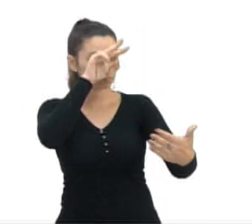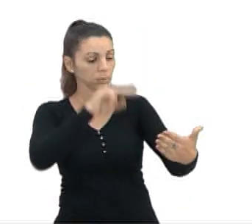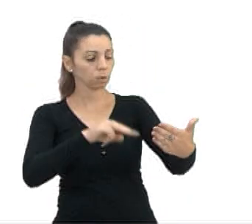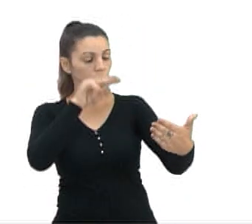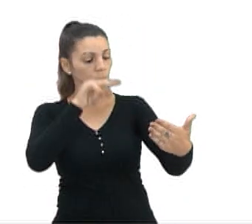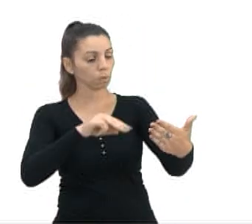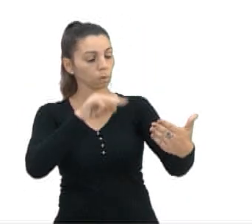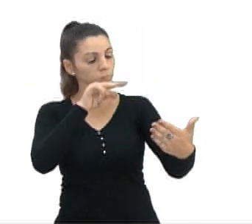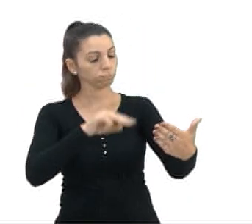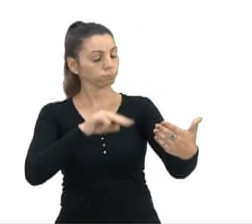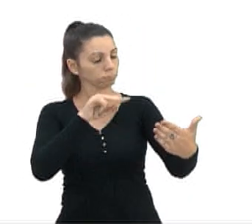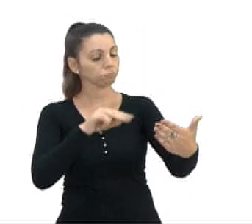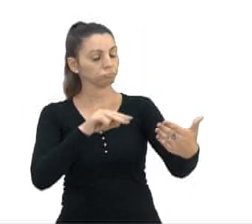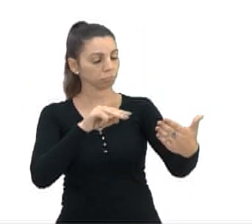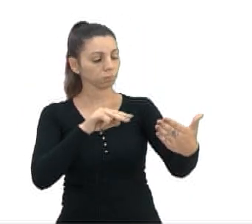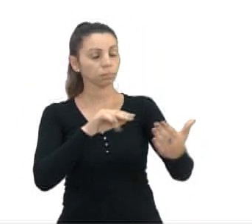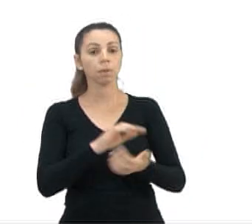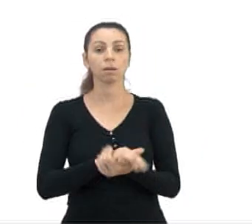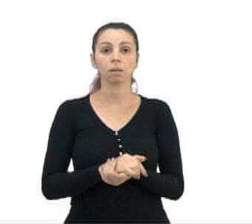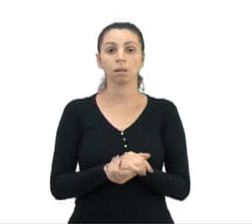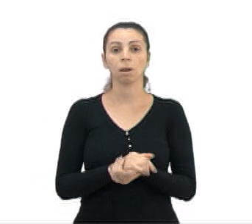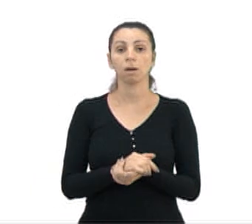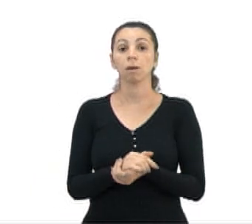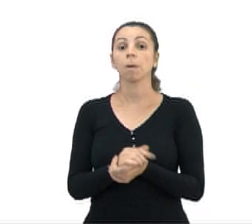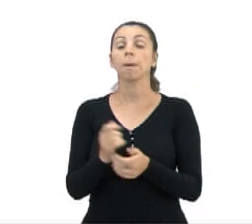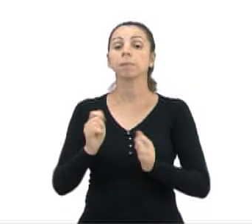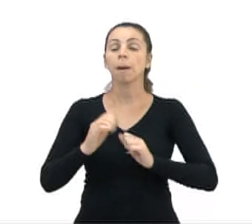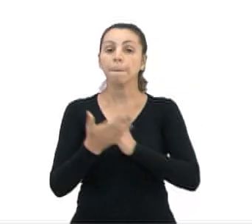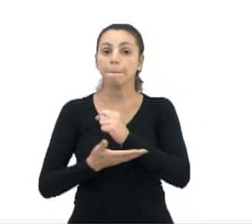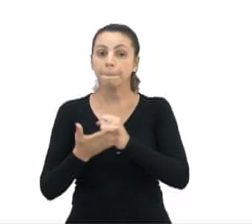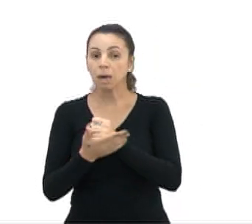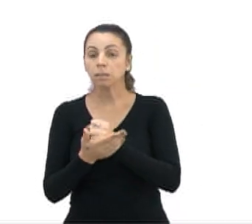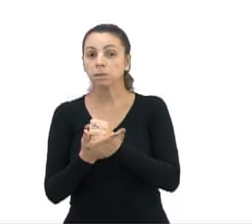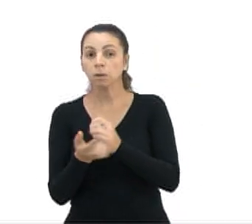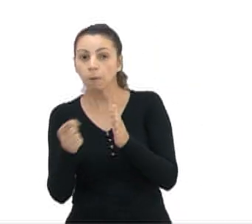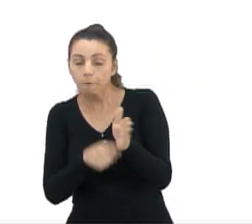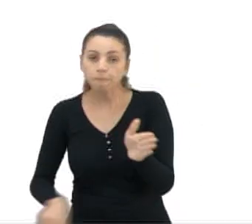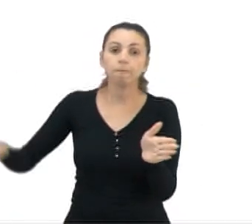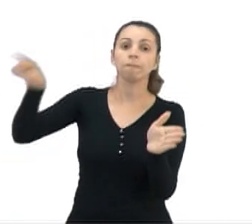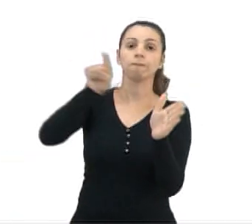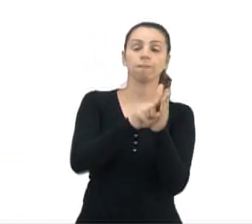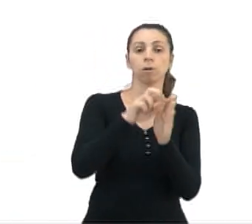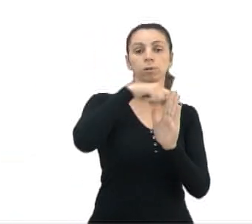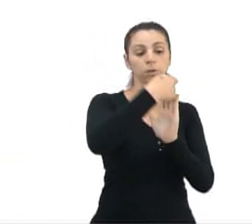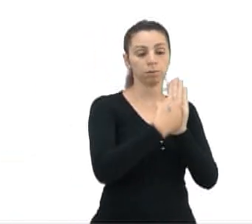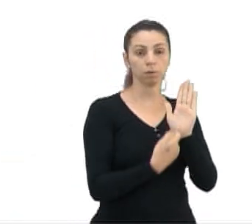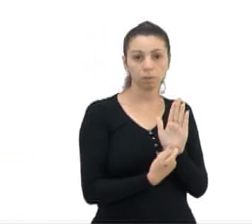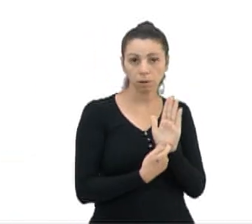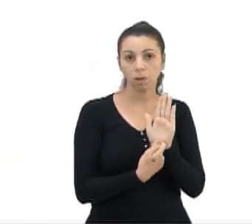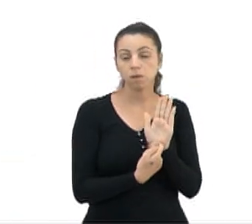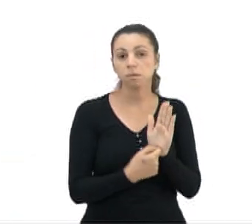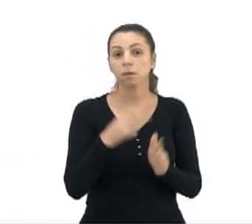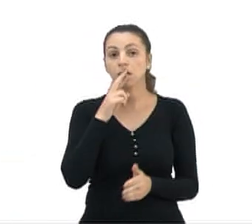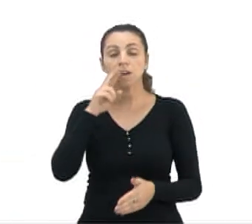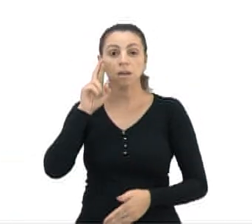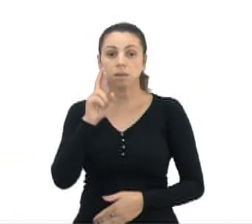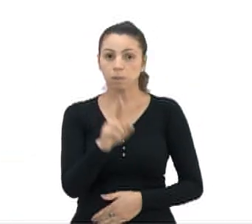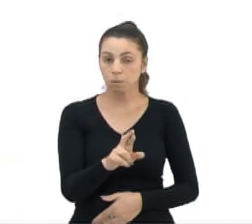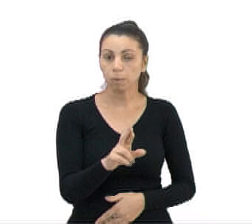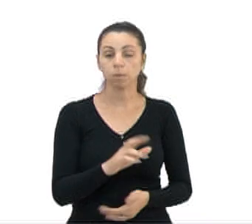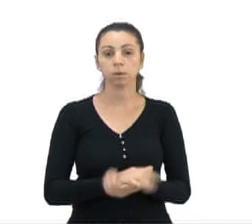mensagem. Tendo isto como base, volte ao texto e responda: quais os elementos